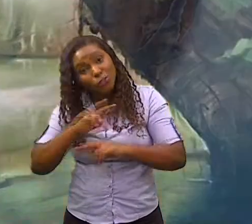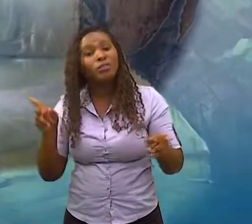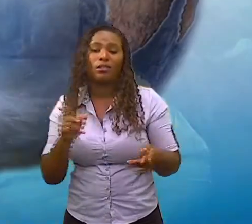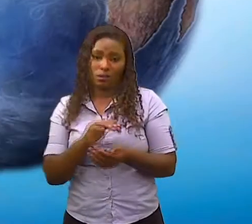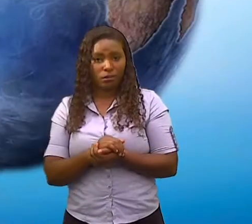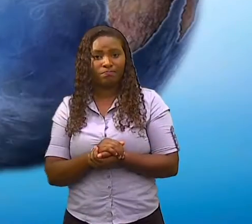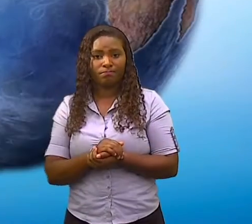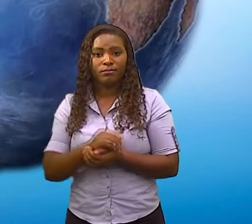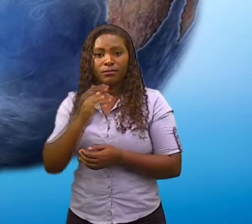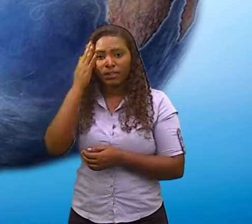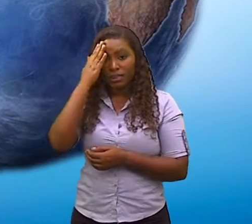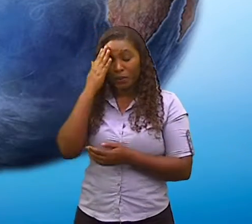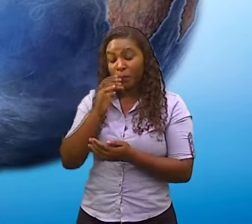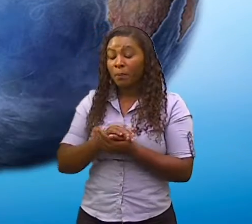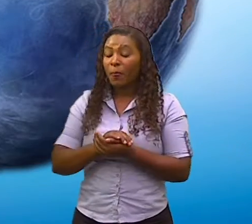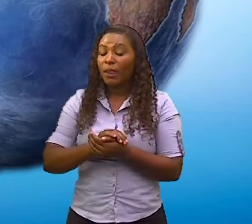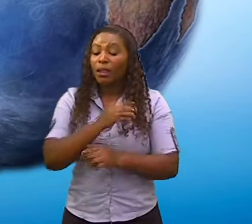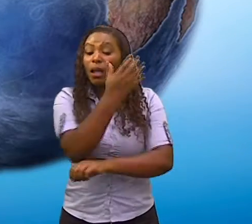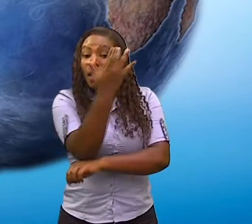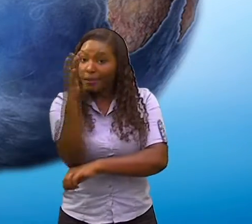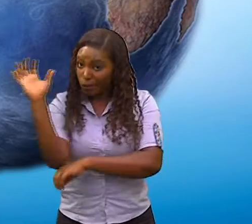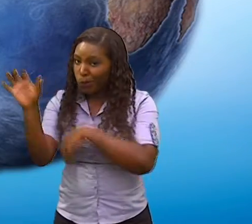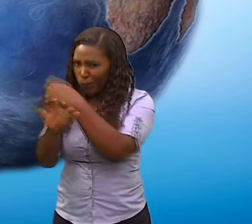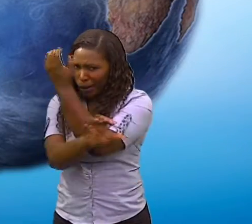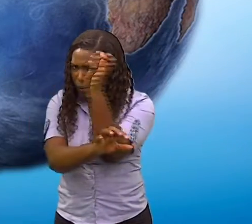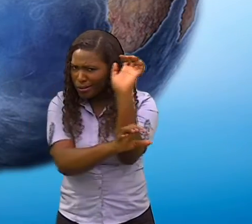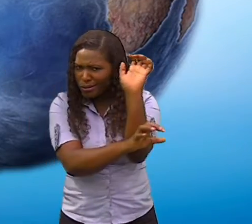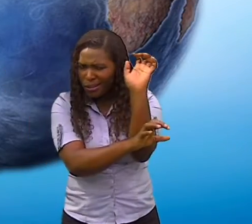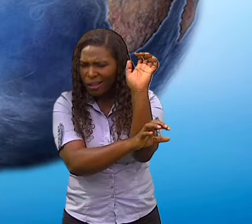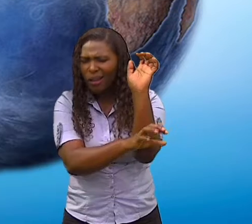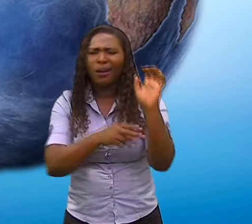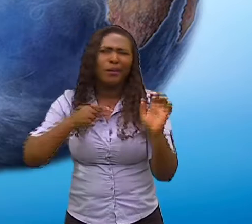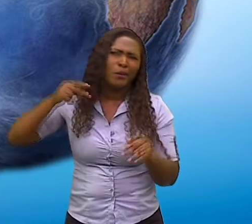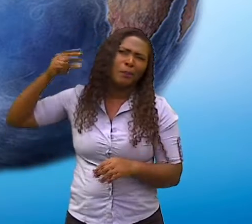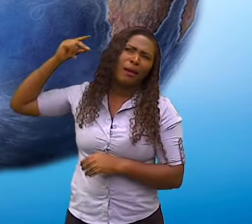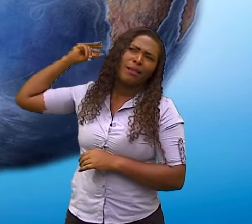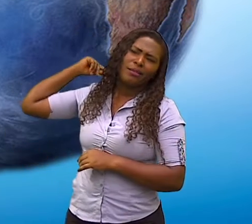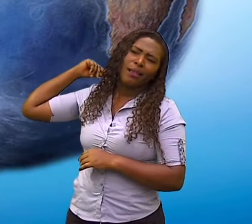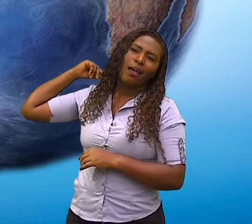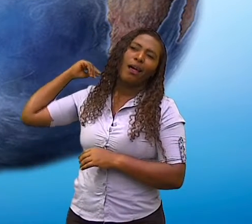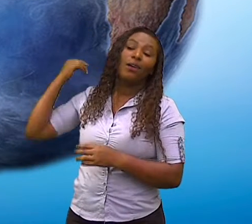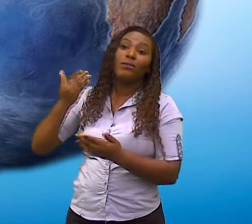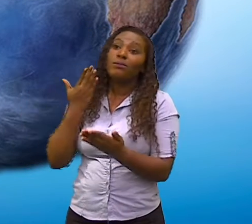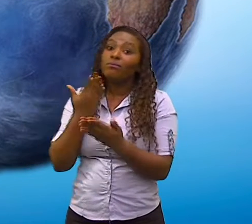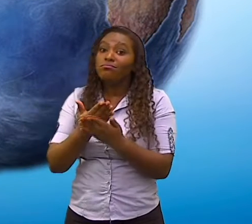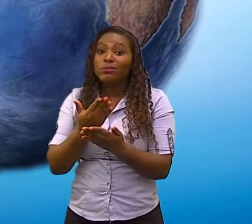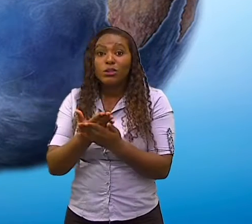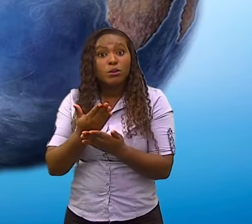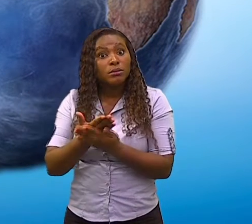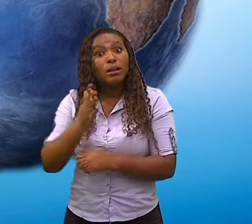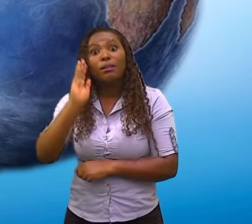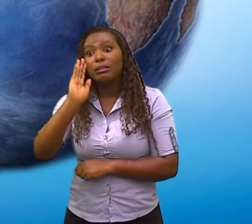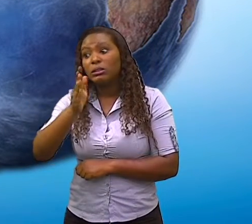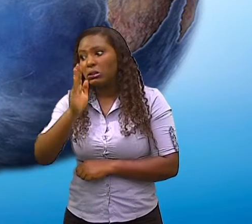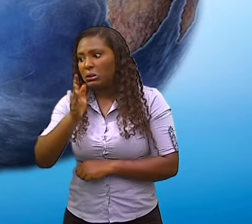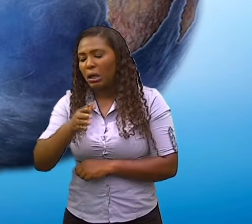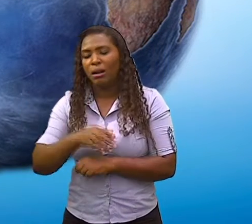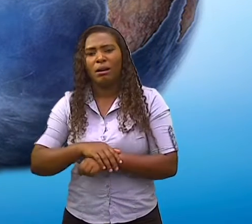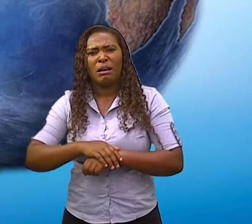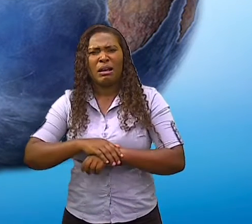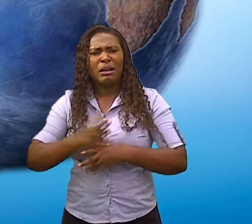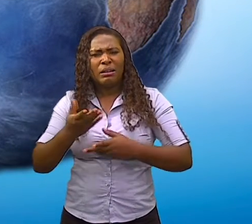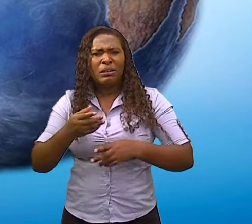estudada, catalogada, e vista pelo ser humano como fonte de recursos a ser explorado,